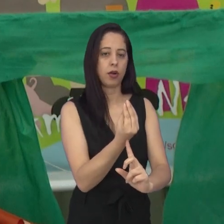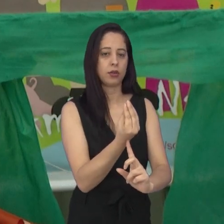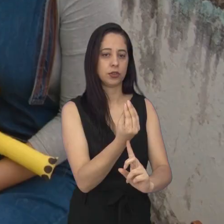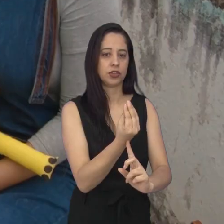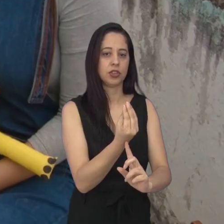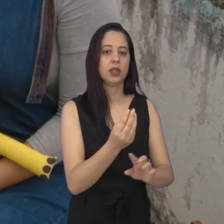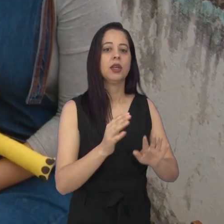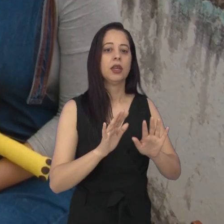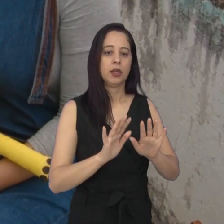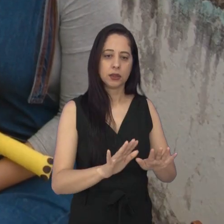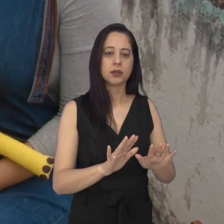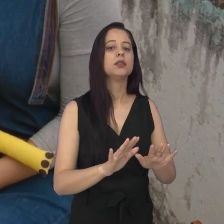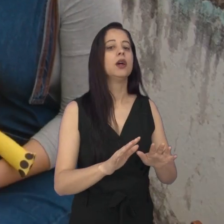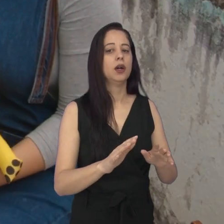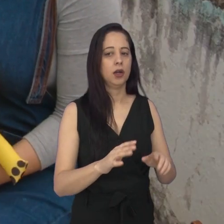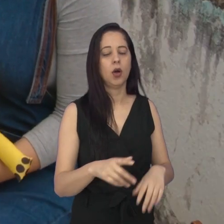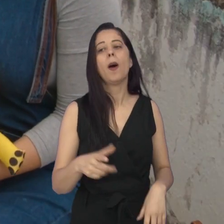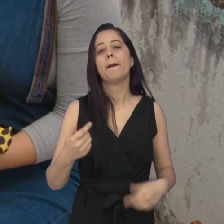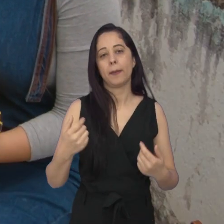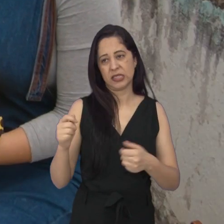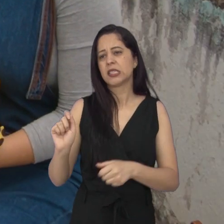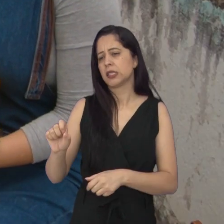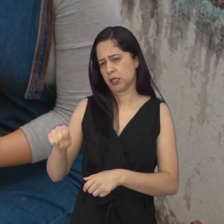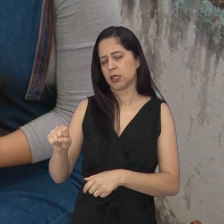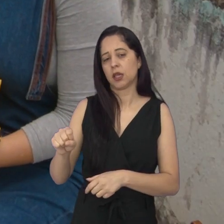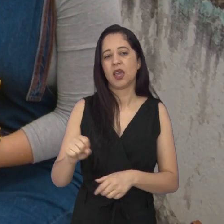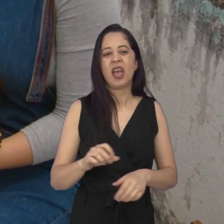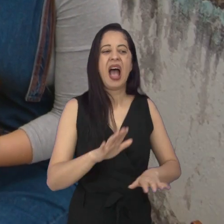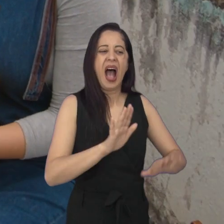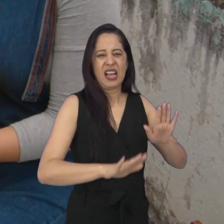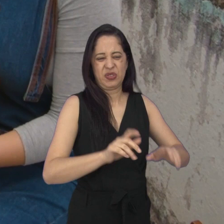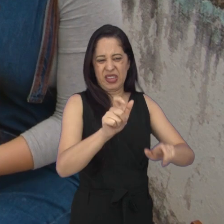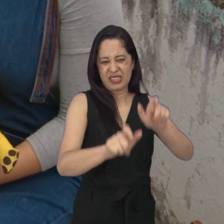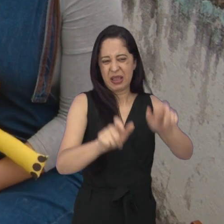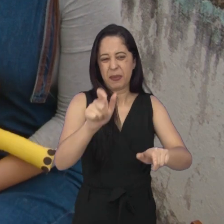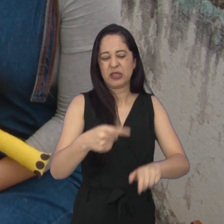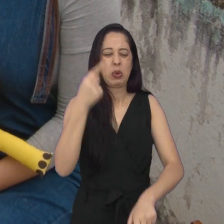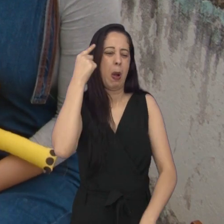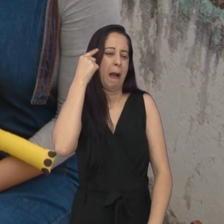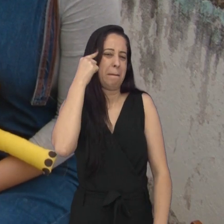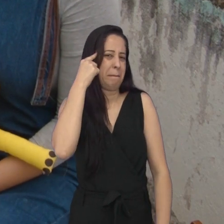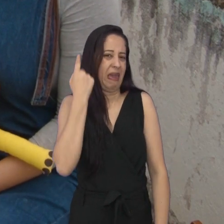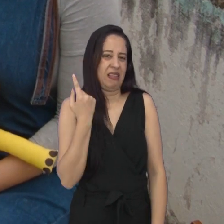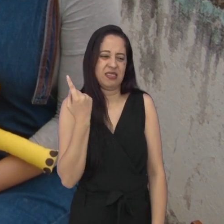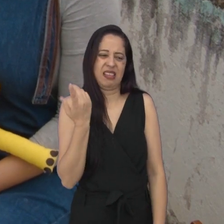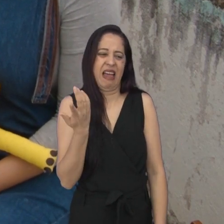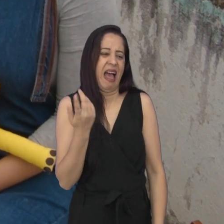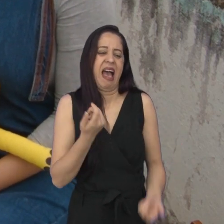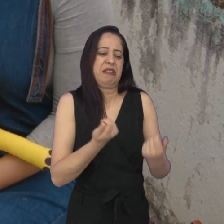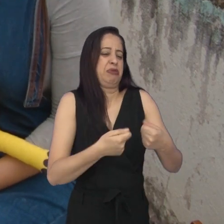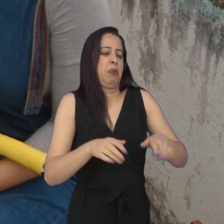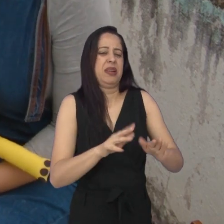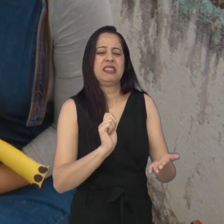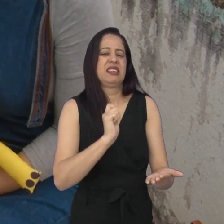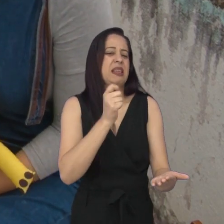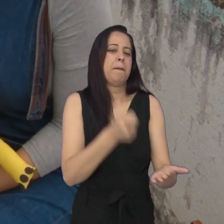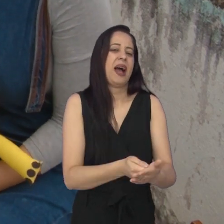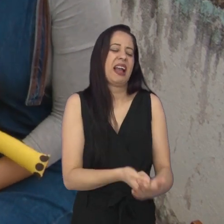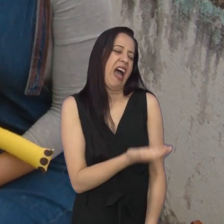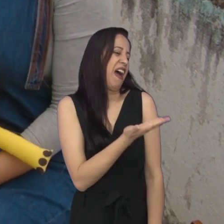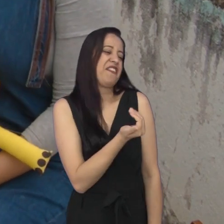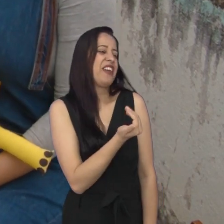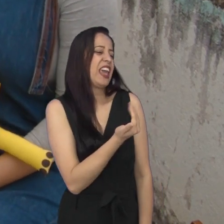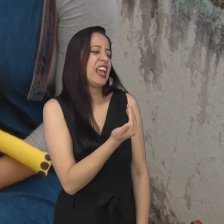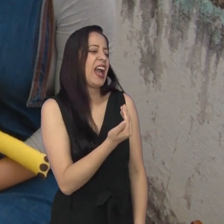educacional, então isso gera o dinheiro. Recurso para você. Tem pessoas que têm bastante dificuldade de entender isso, né? Normal.